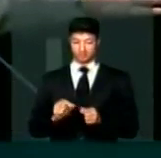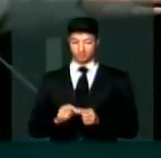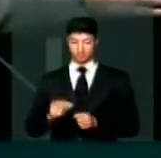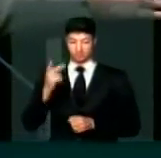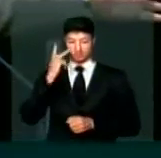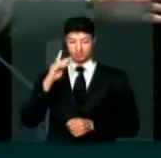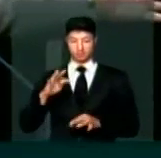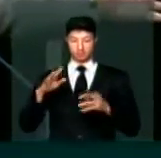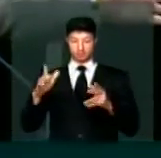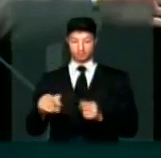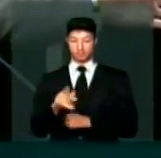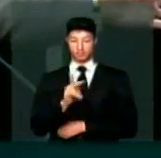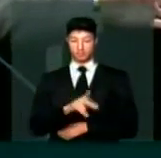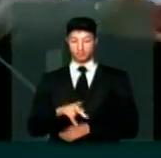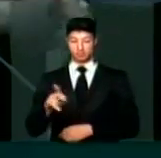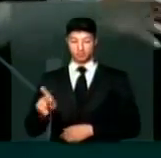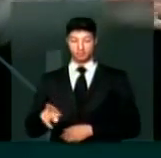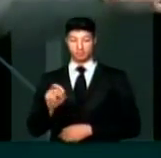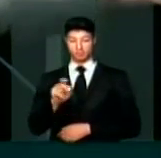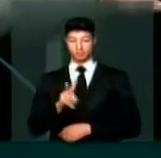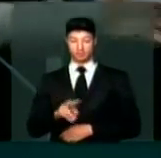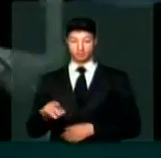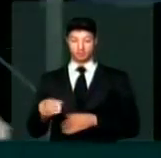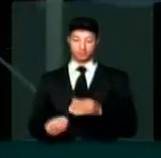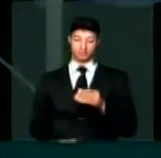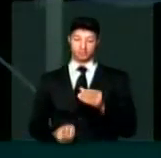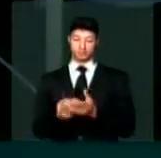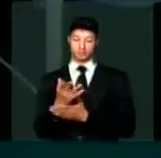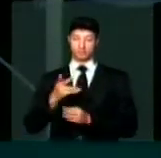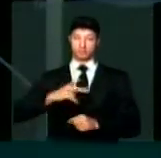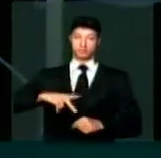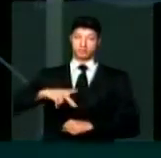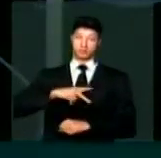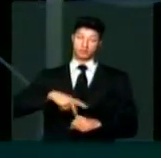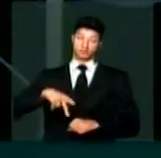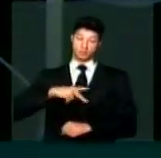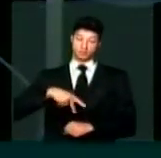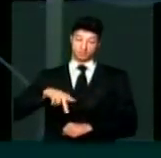a todos os professores que vão criando esse país